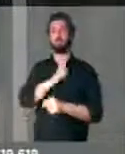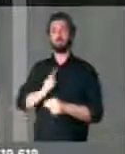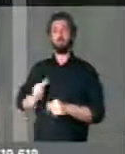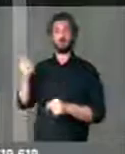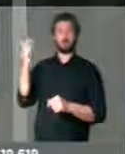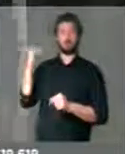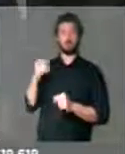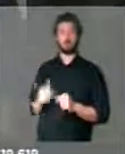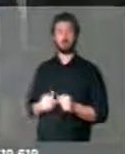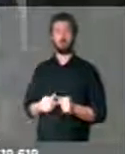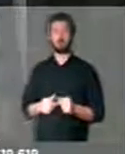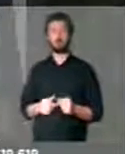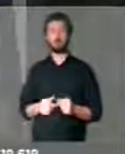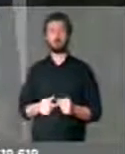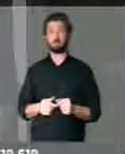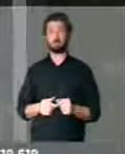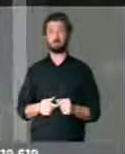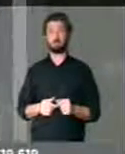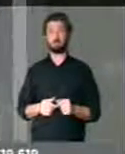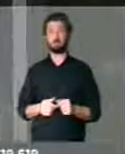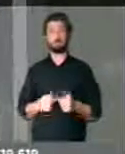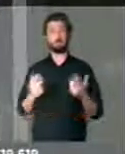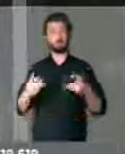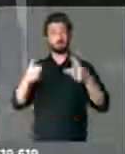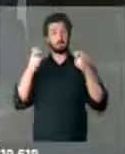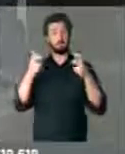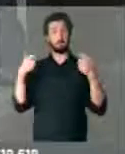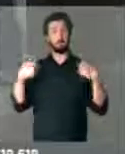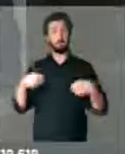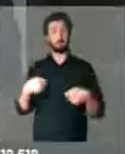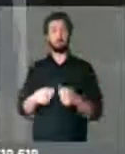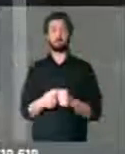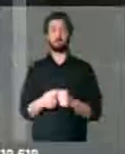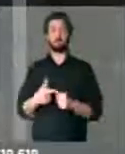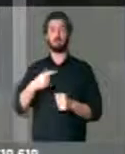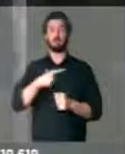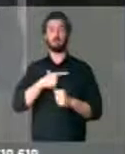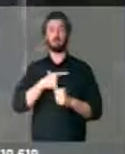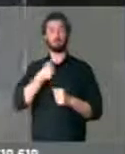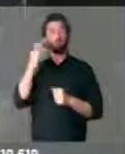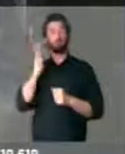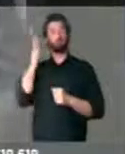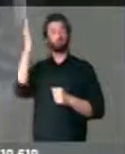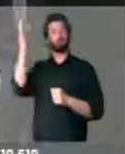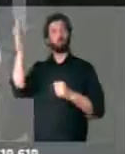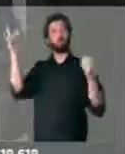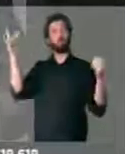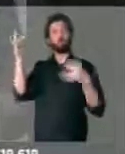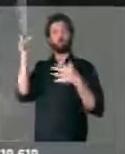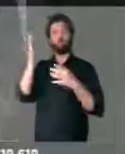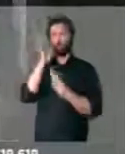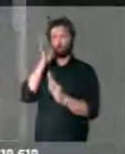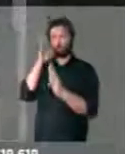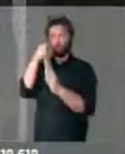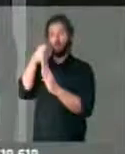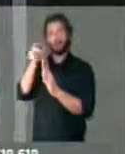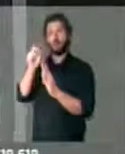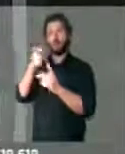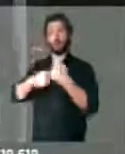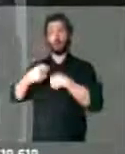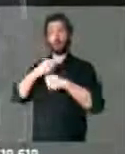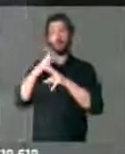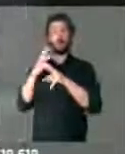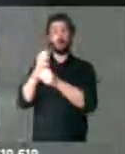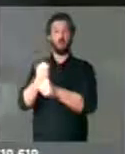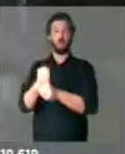anterior. Podemos perceber que temos um novo rumo focado na recuperação